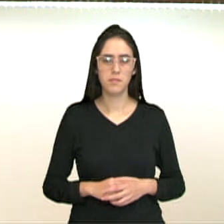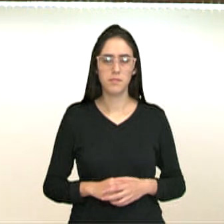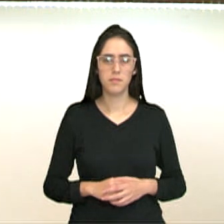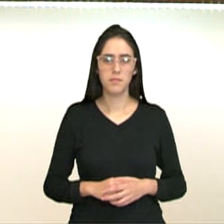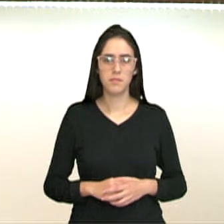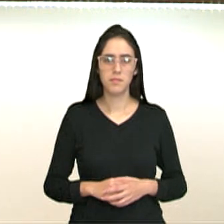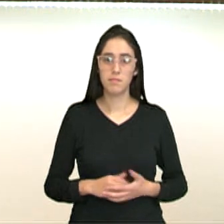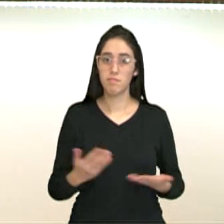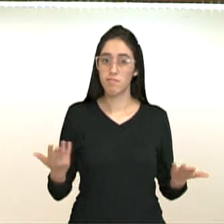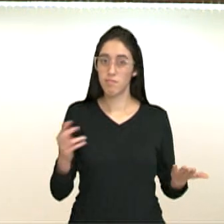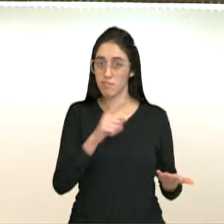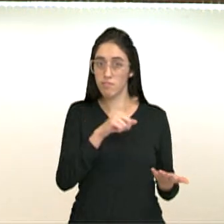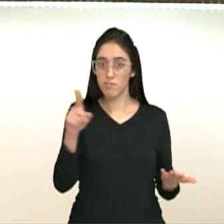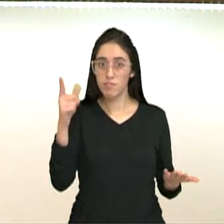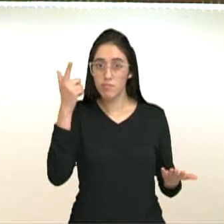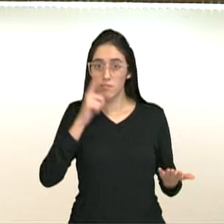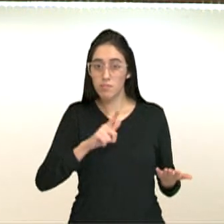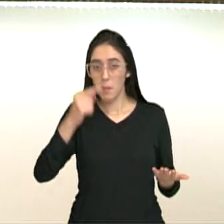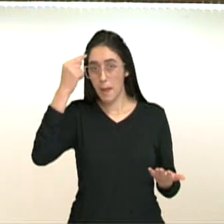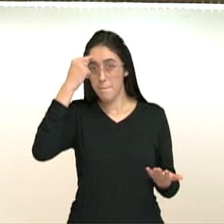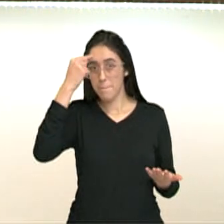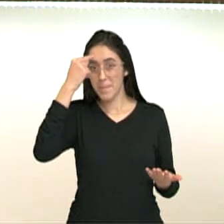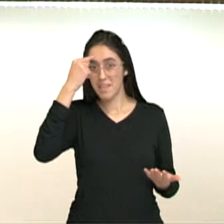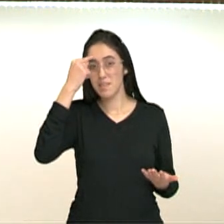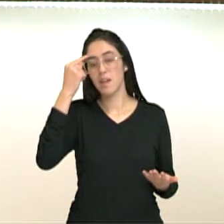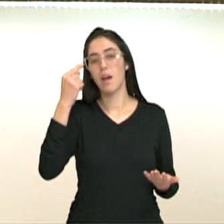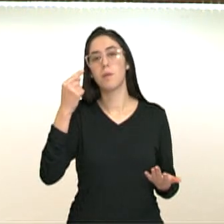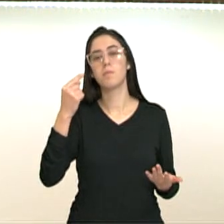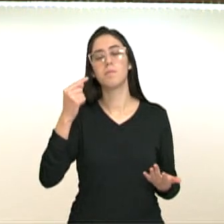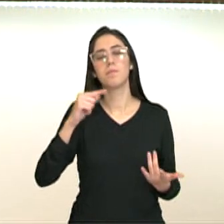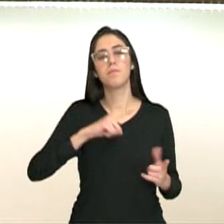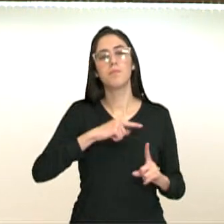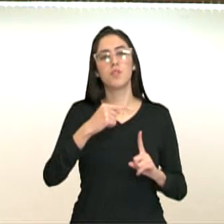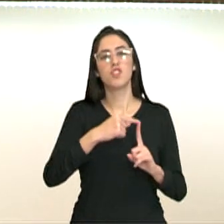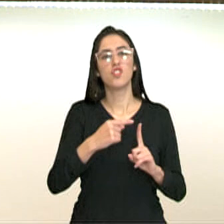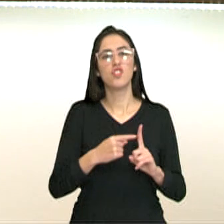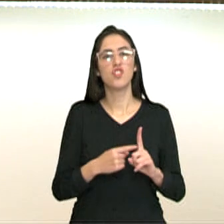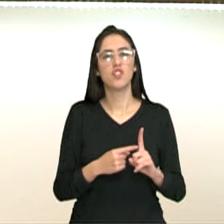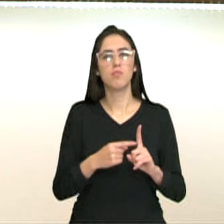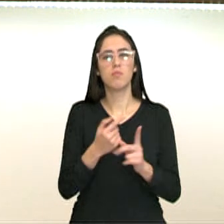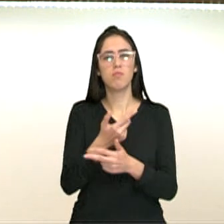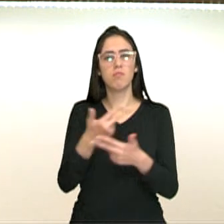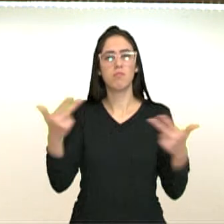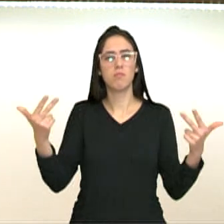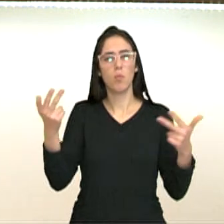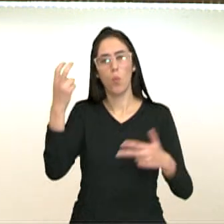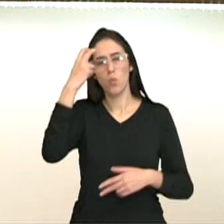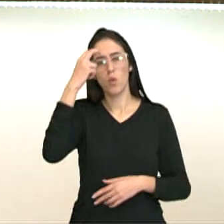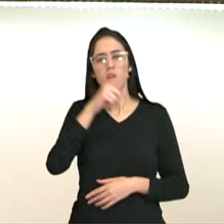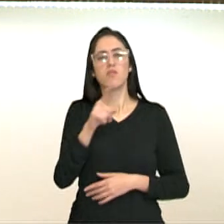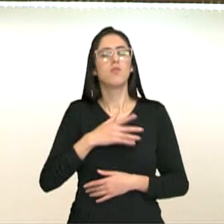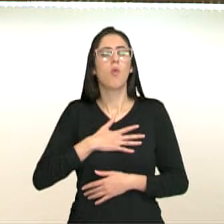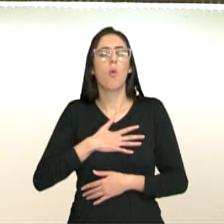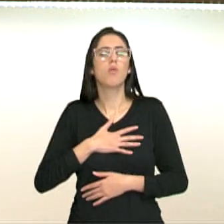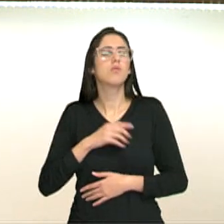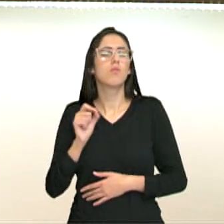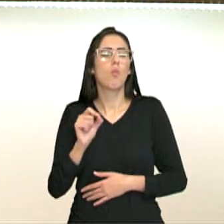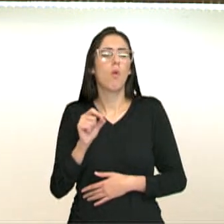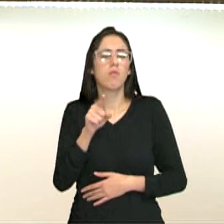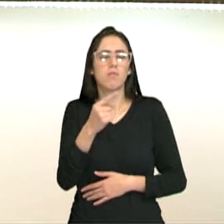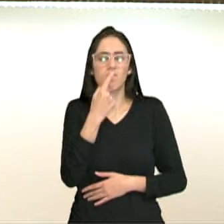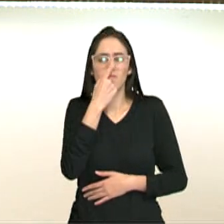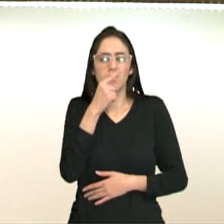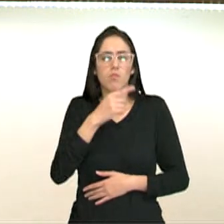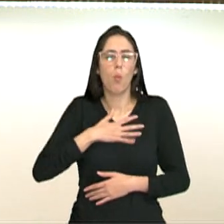Pessoal, conseguiram pensar então um pouquinho sobre os tipos de produtos culturais que vocês mais gostam, as coisas que